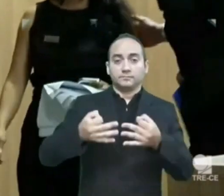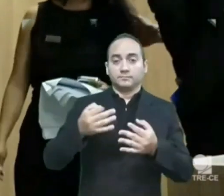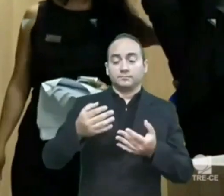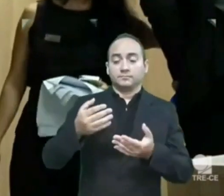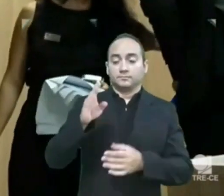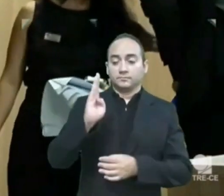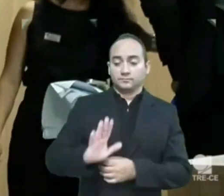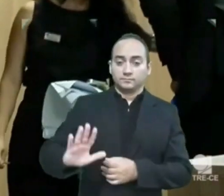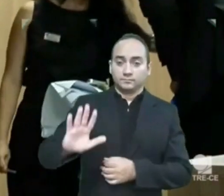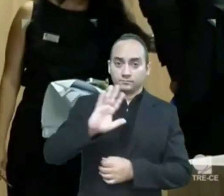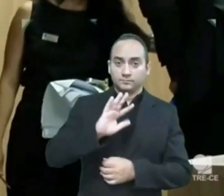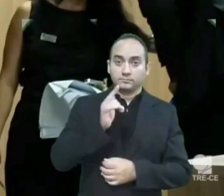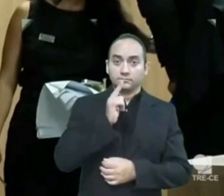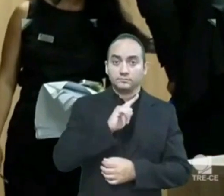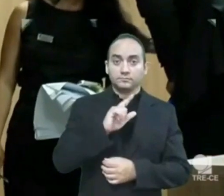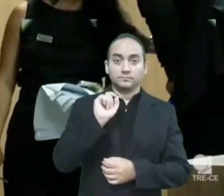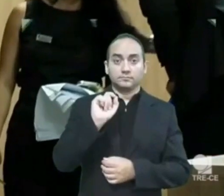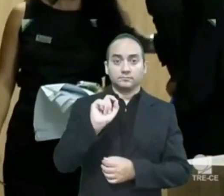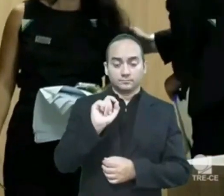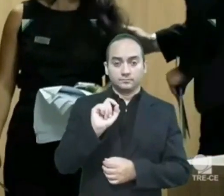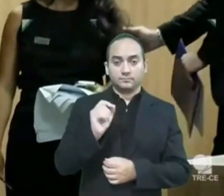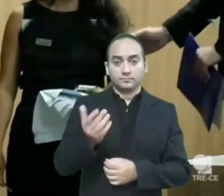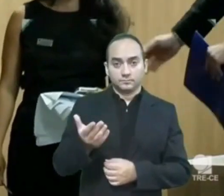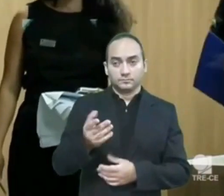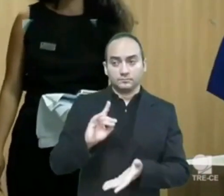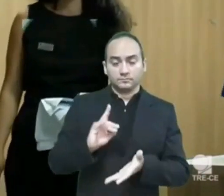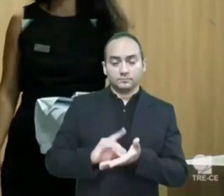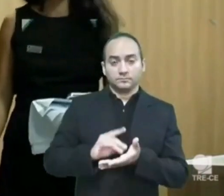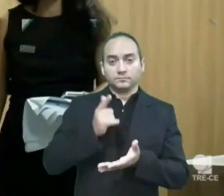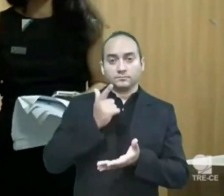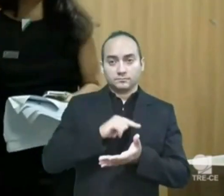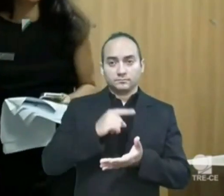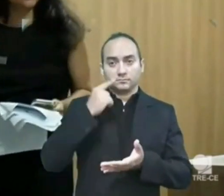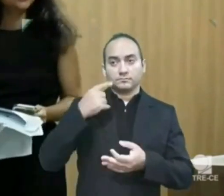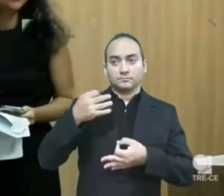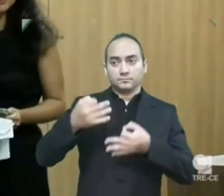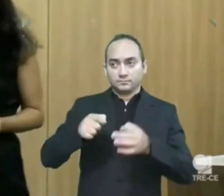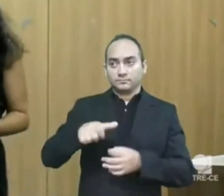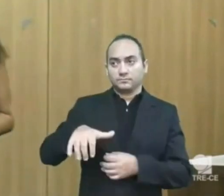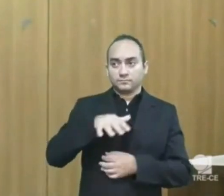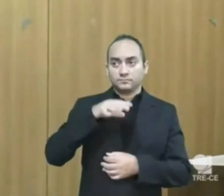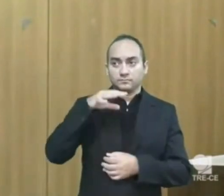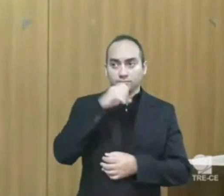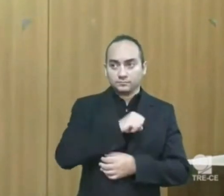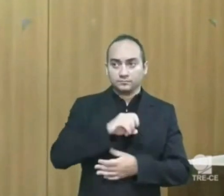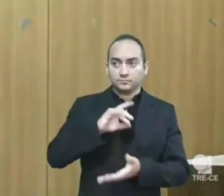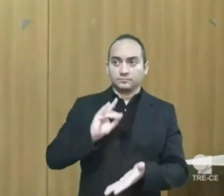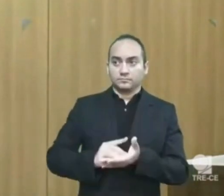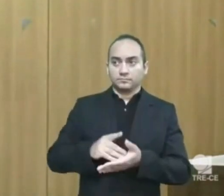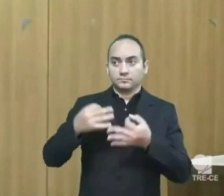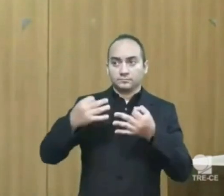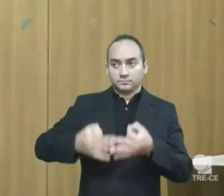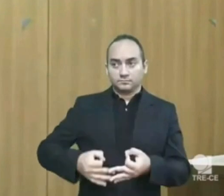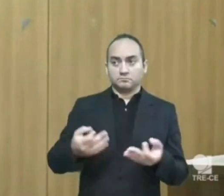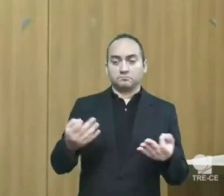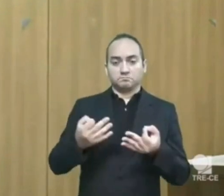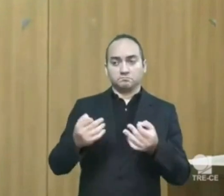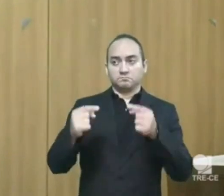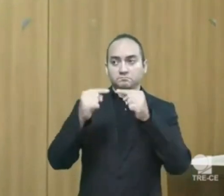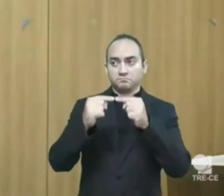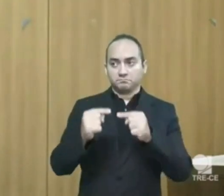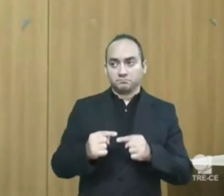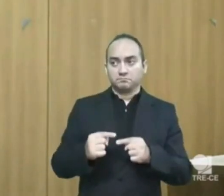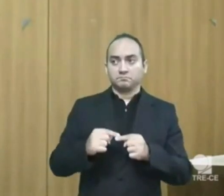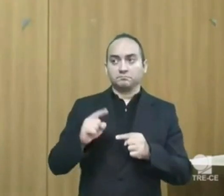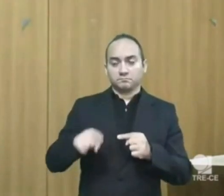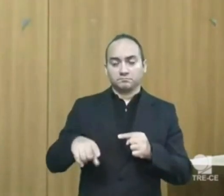brasileiro conseguiu com que realmente tenhamos uma prestação jurisdicional rápida e efetiva, em perfeita sintonia com